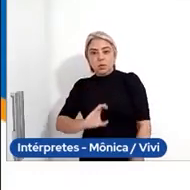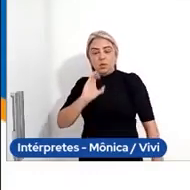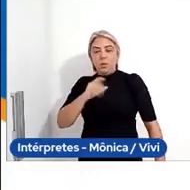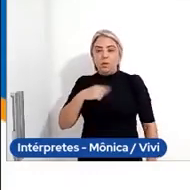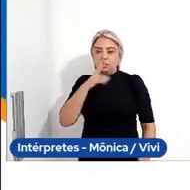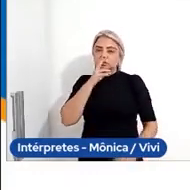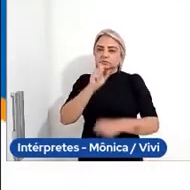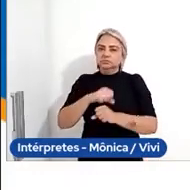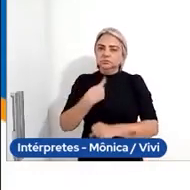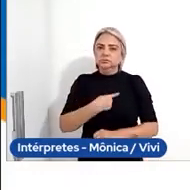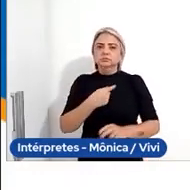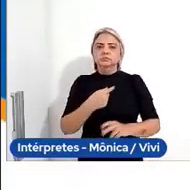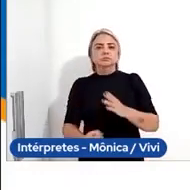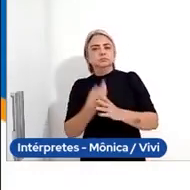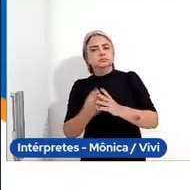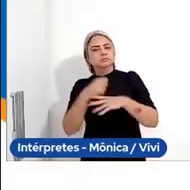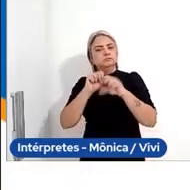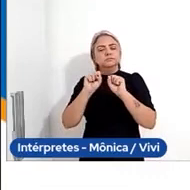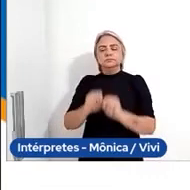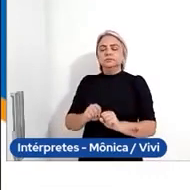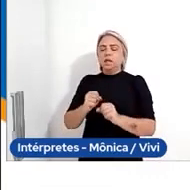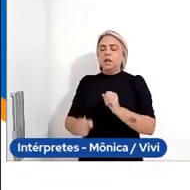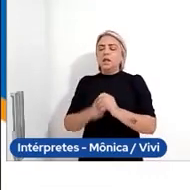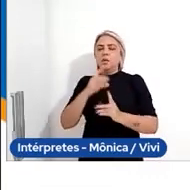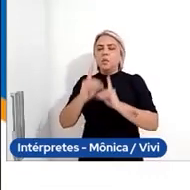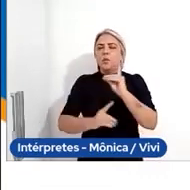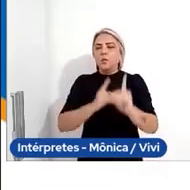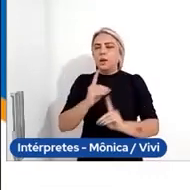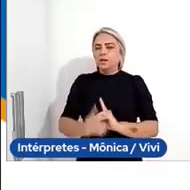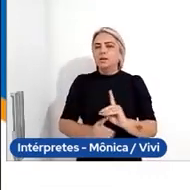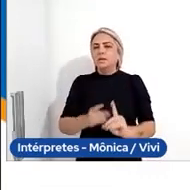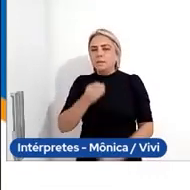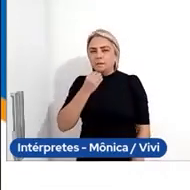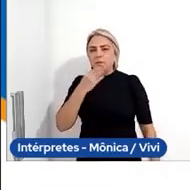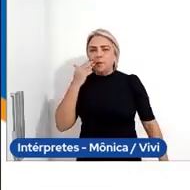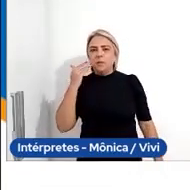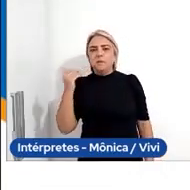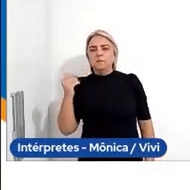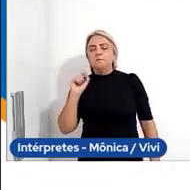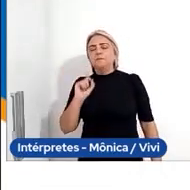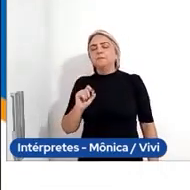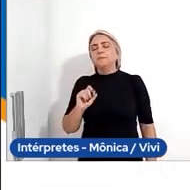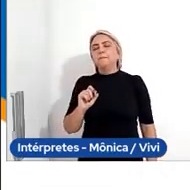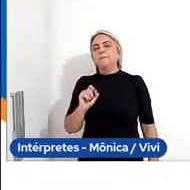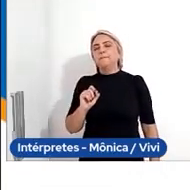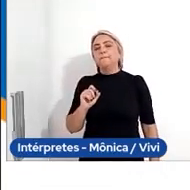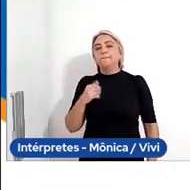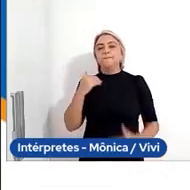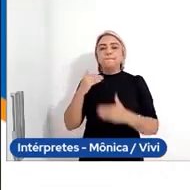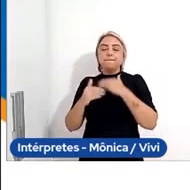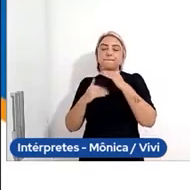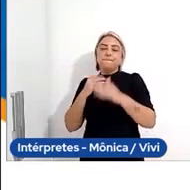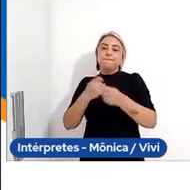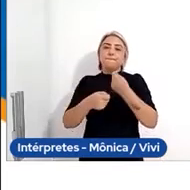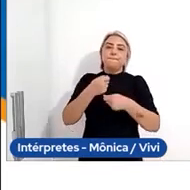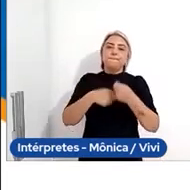fortalecer os nossos sistemas produtivos, a gente cria uma dinâmica virtuosa de desenvolvimento